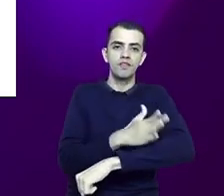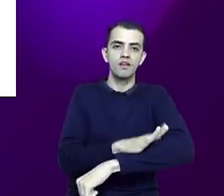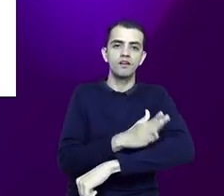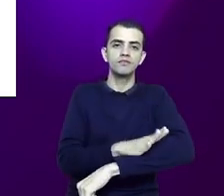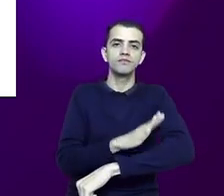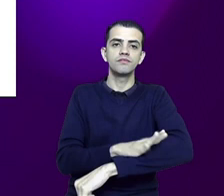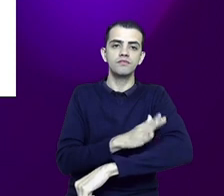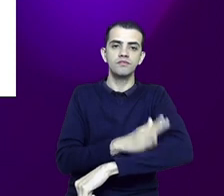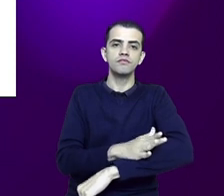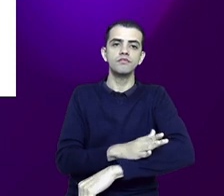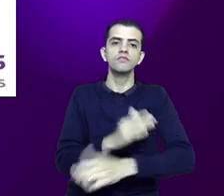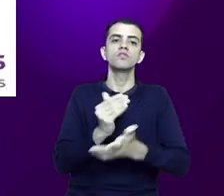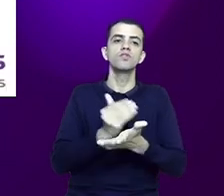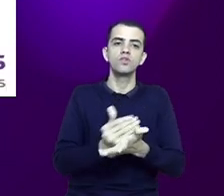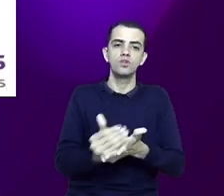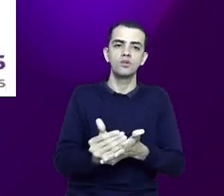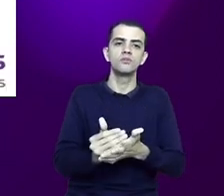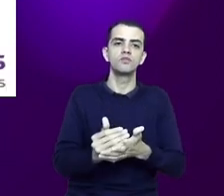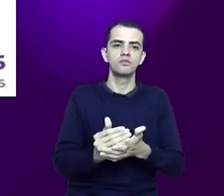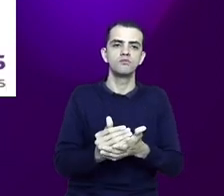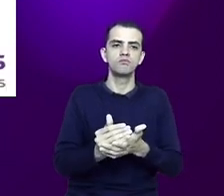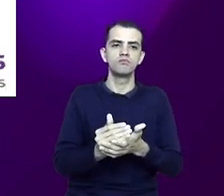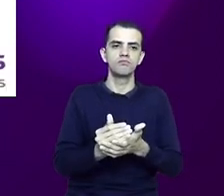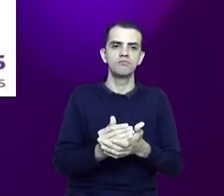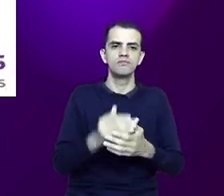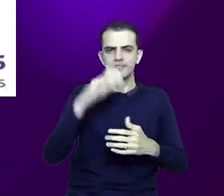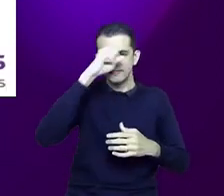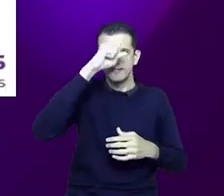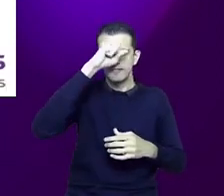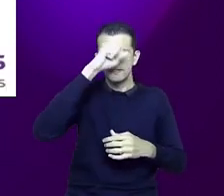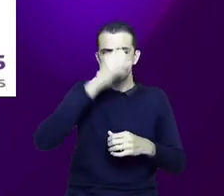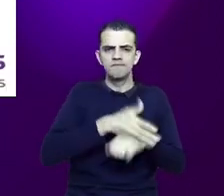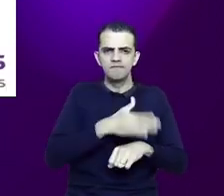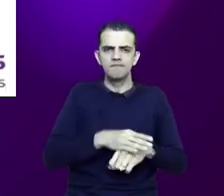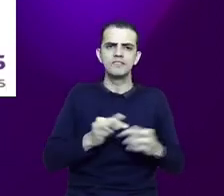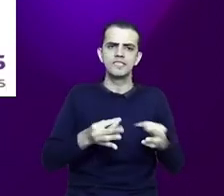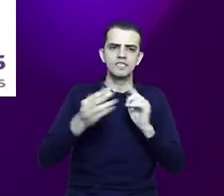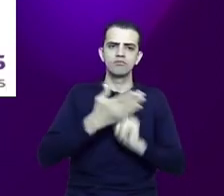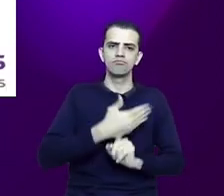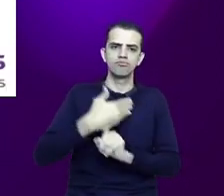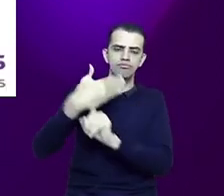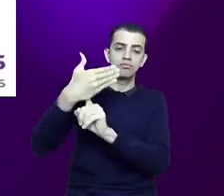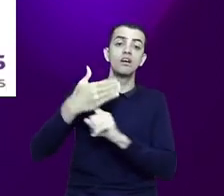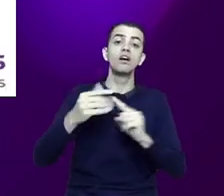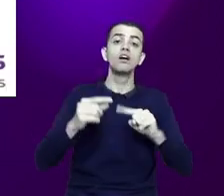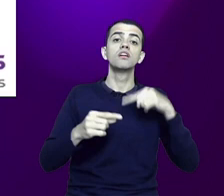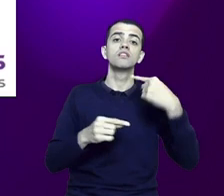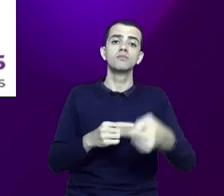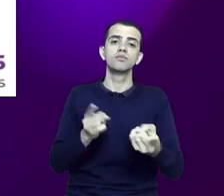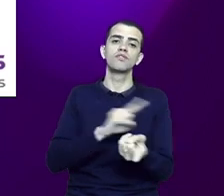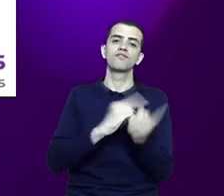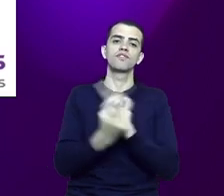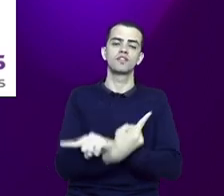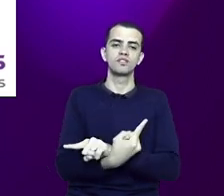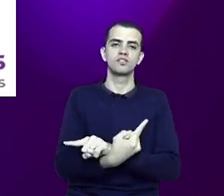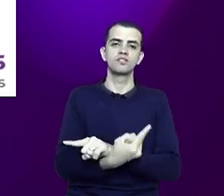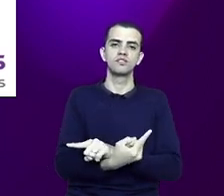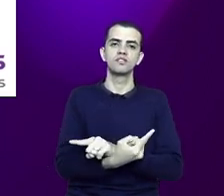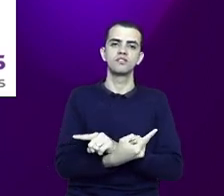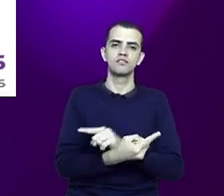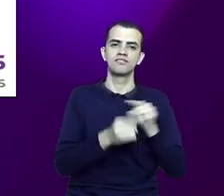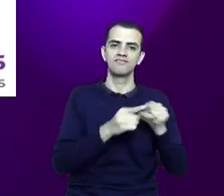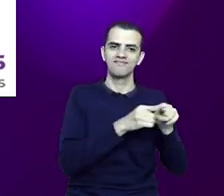curva inicial acaba sendo um pouco maior, né, para a gente aprender a tecnologia, mas depois inverte isso. A curva de aprendizado